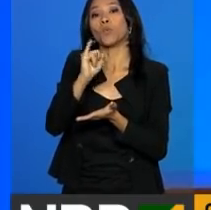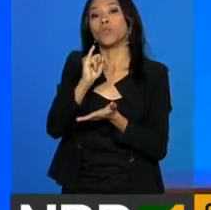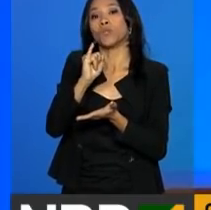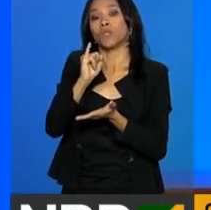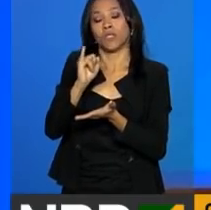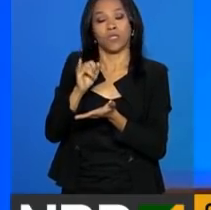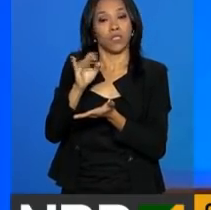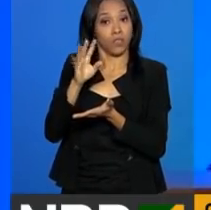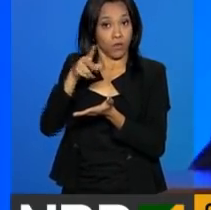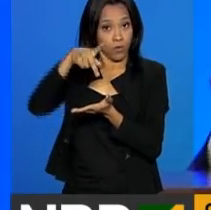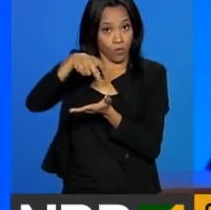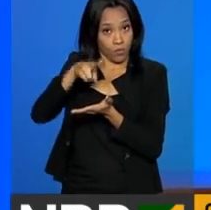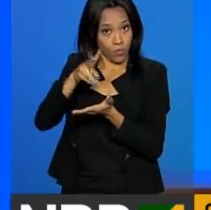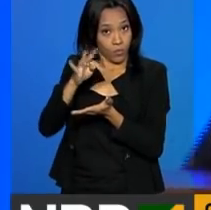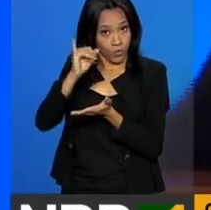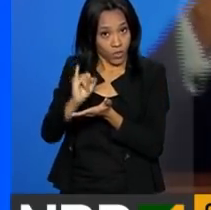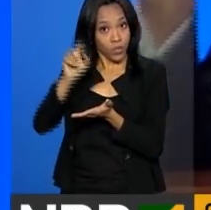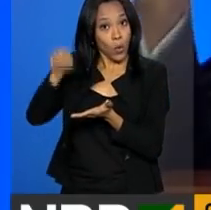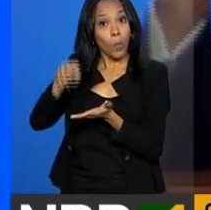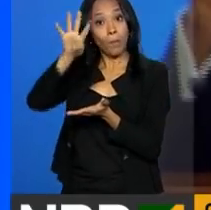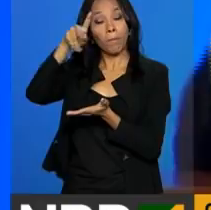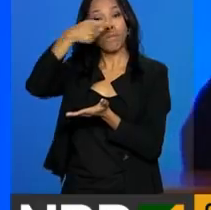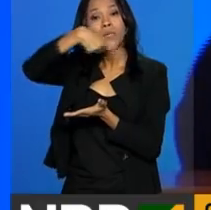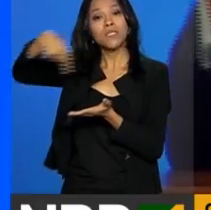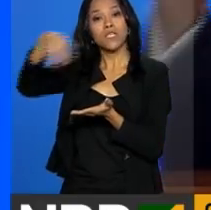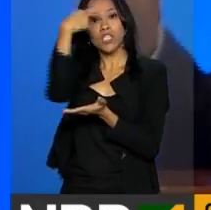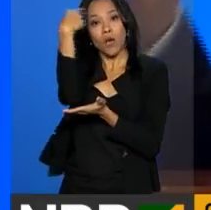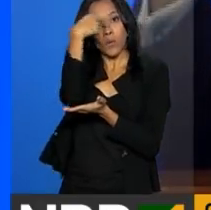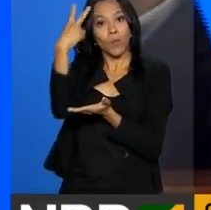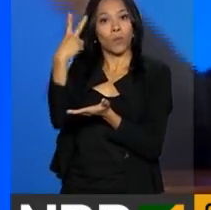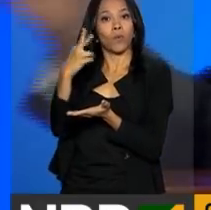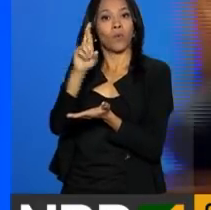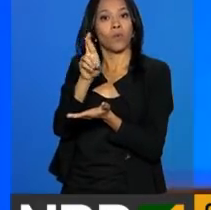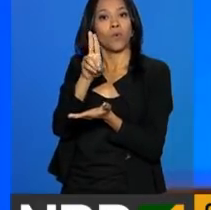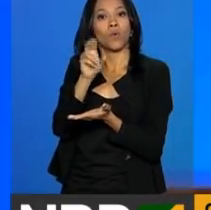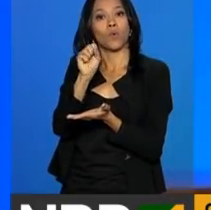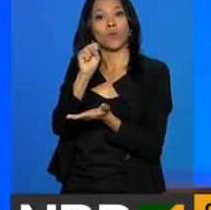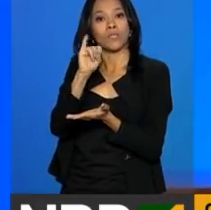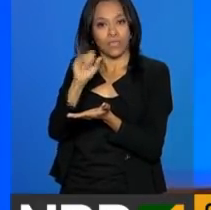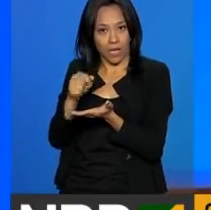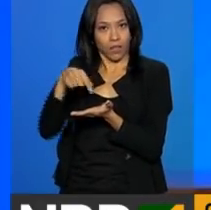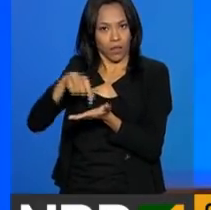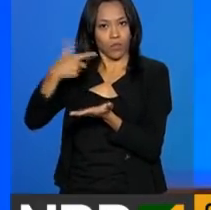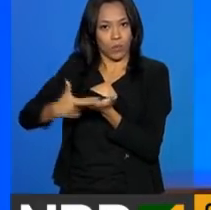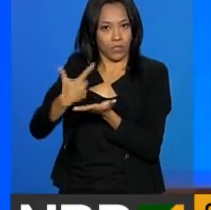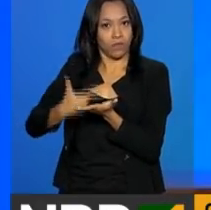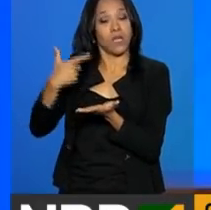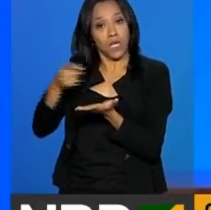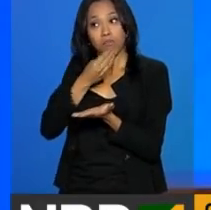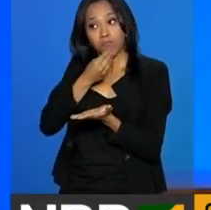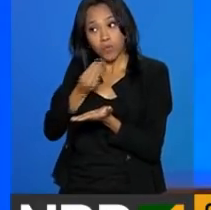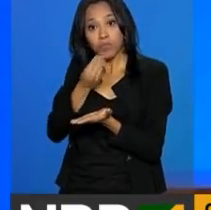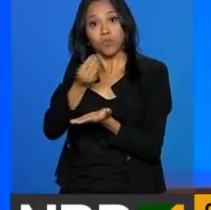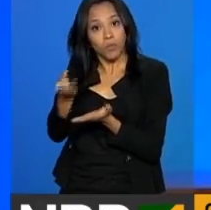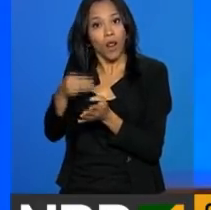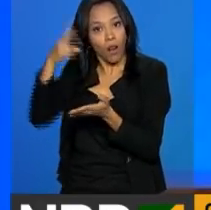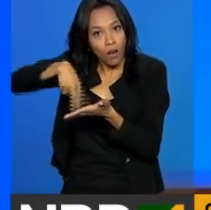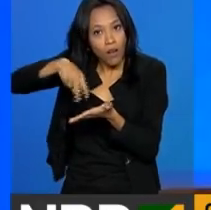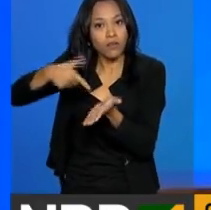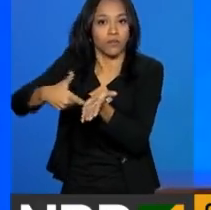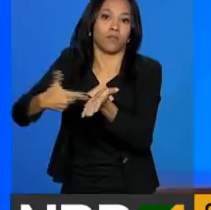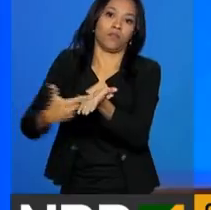porque você olha rússia e acha que lá sistema fechado é realmente a um sistema político um pouco mais fechado